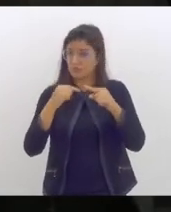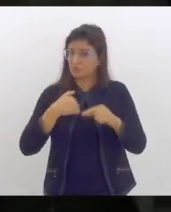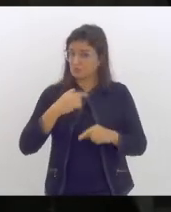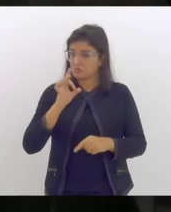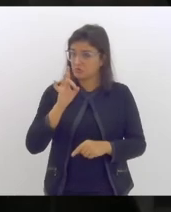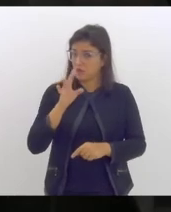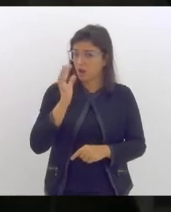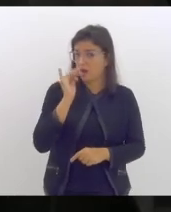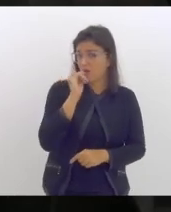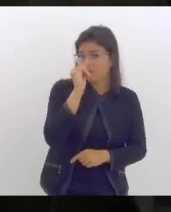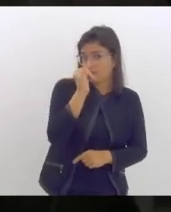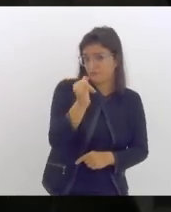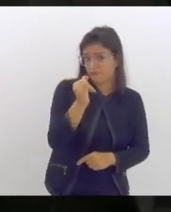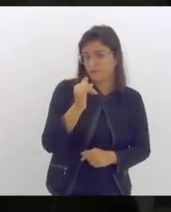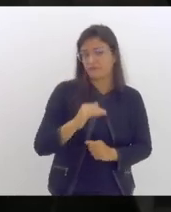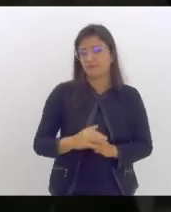atenção